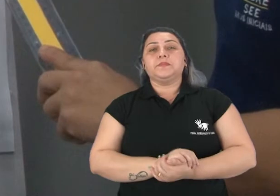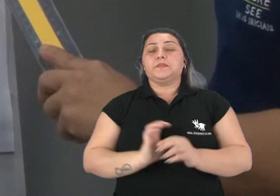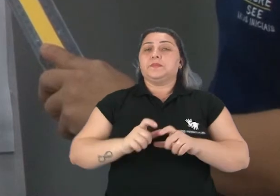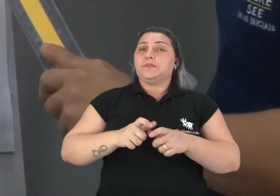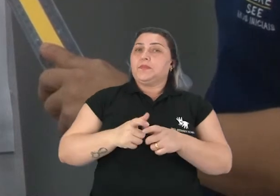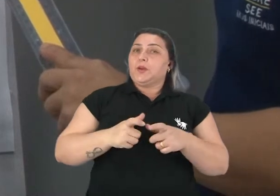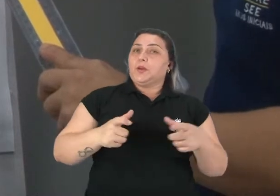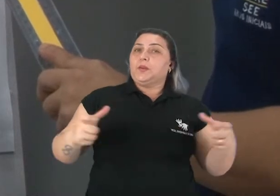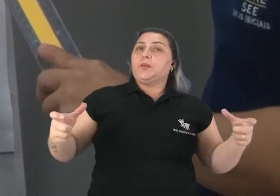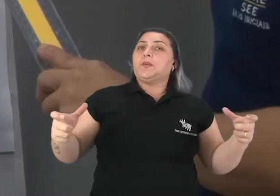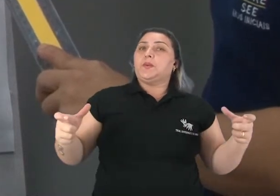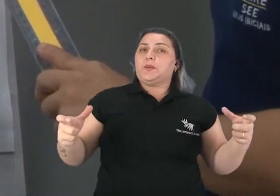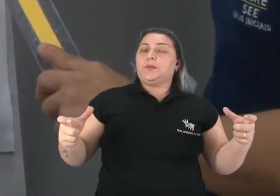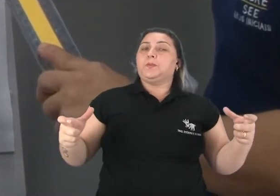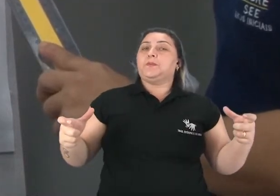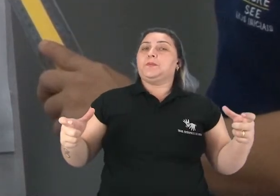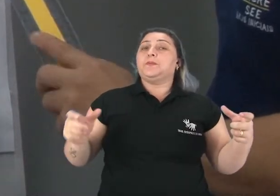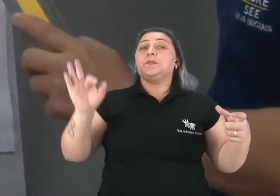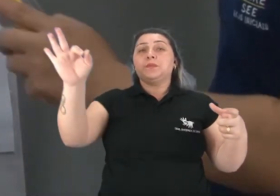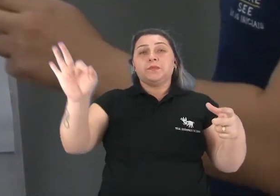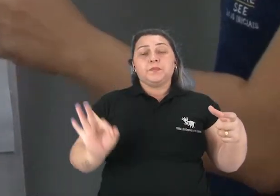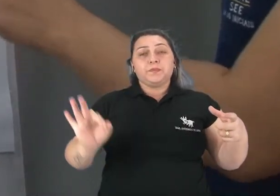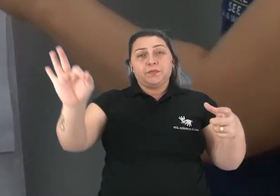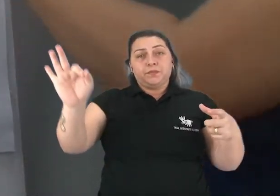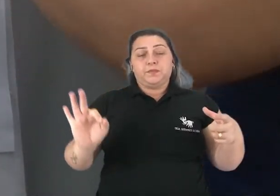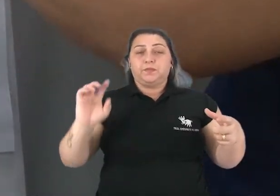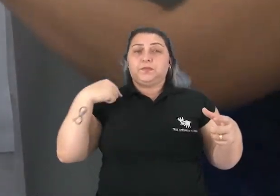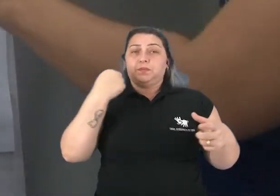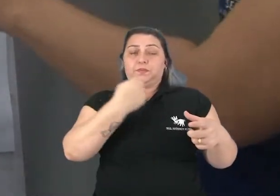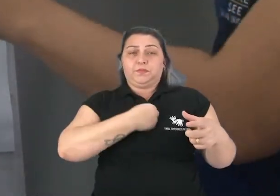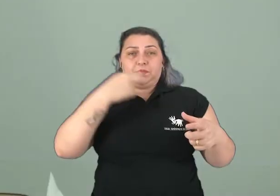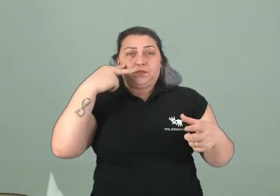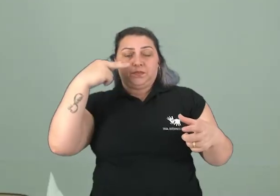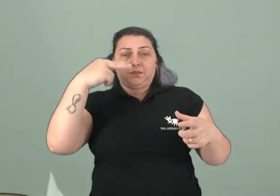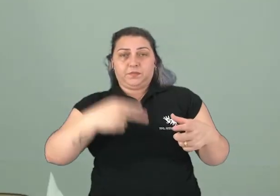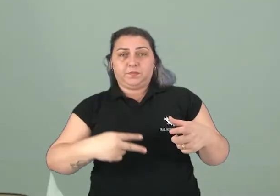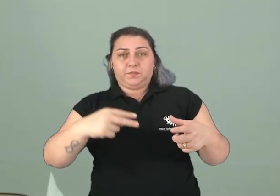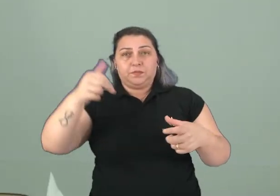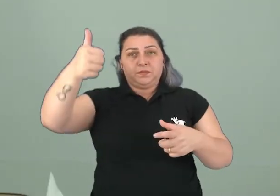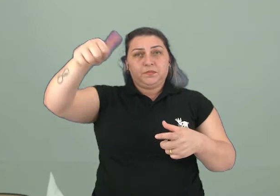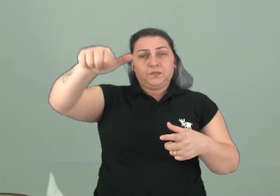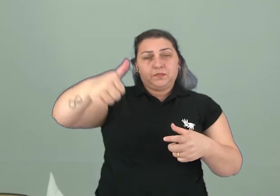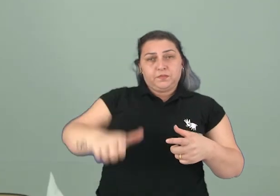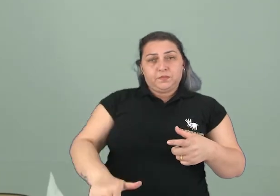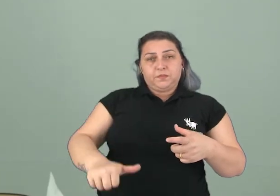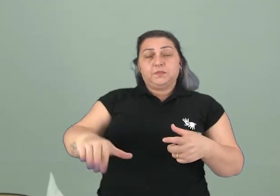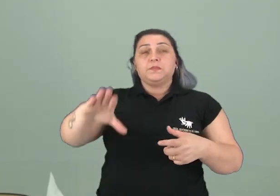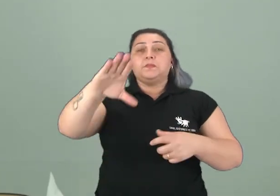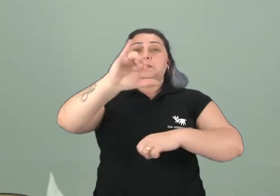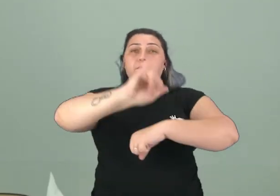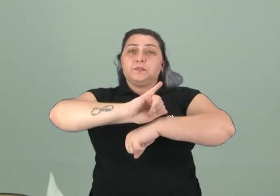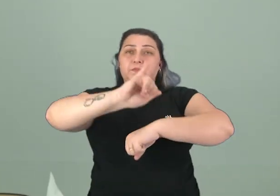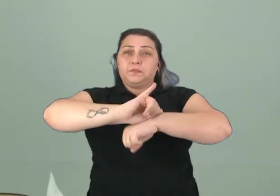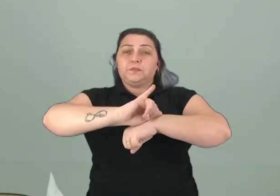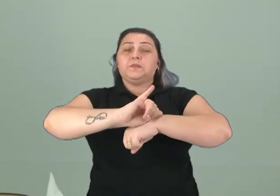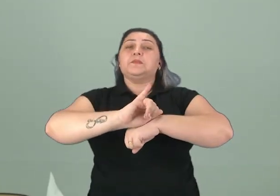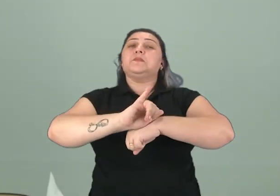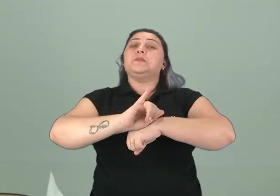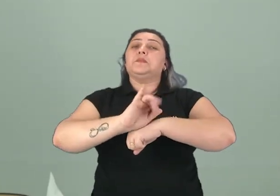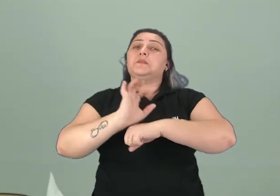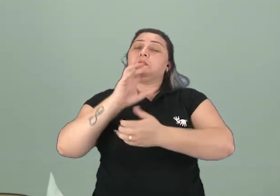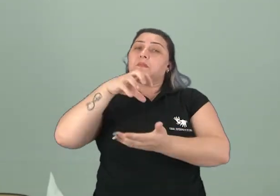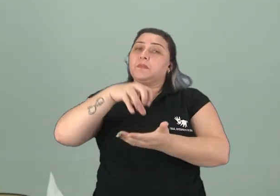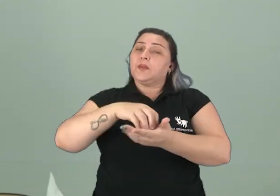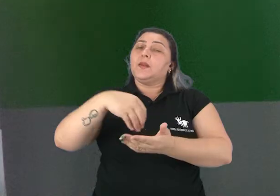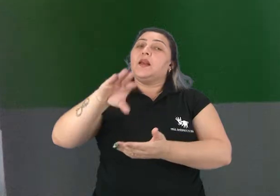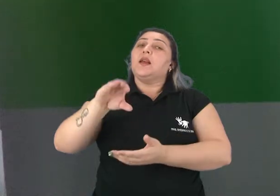Crescendo bastante. E a taxa de urbanização a gente vê, ó, analisando as grandes capitais, centraliza mais na